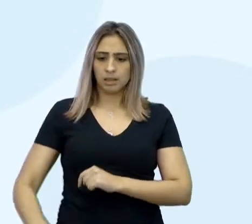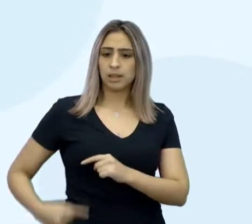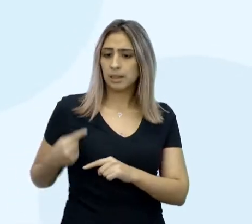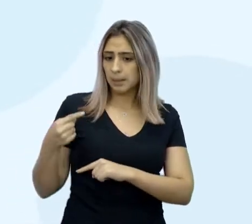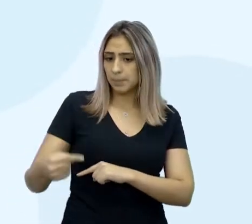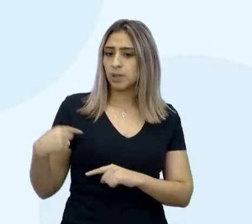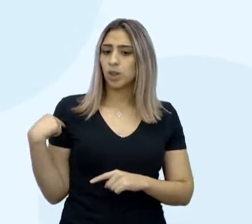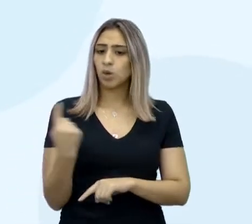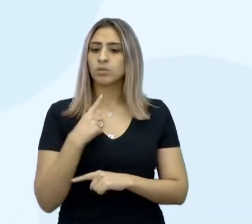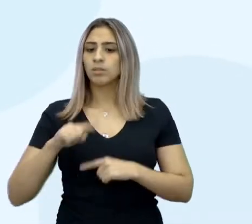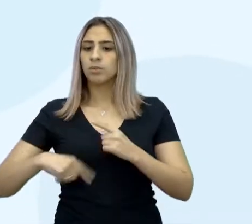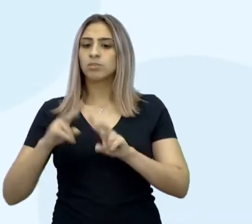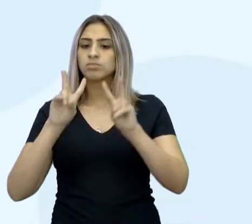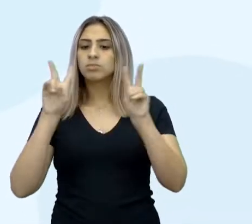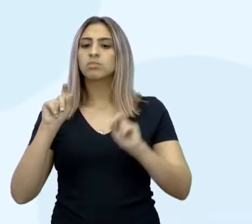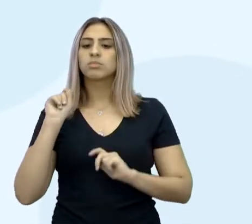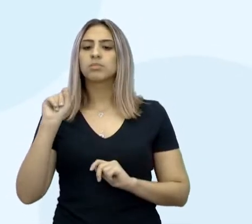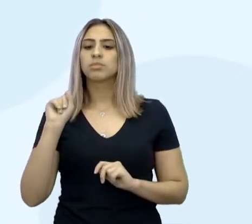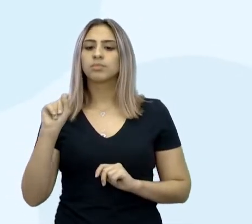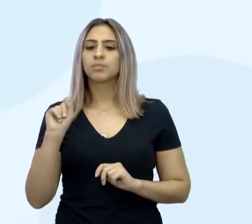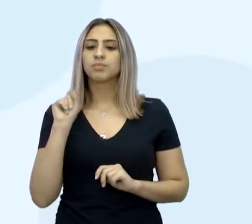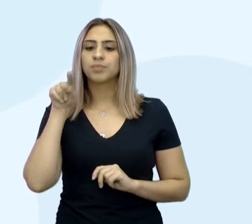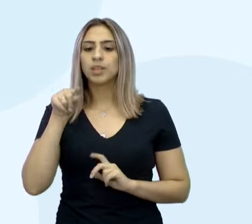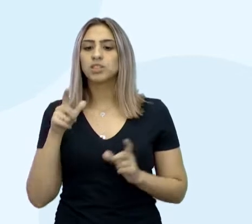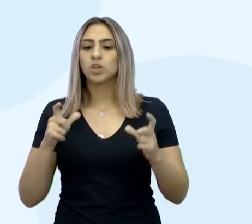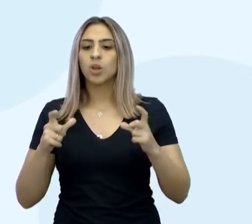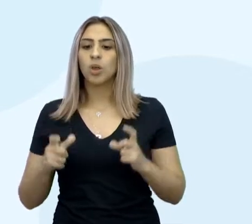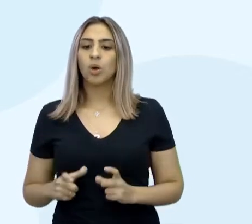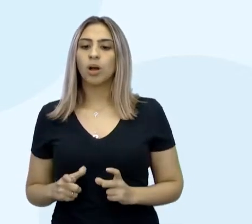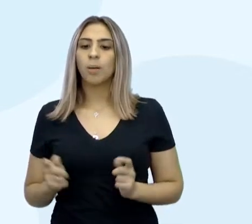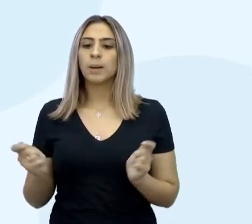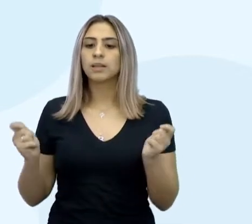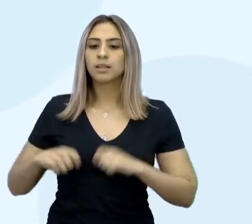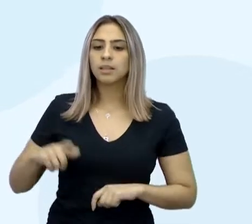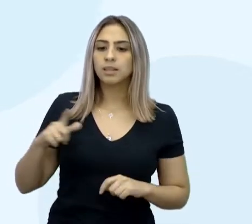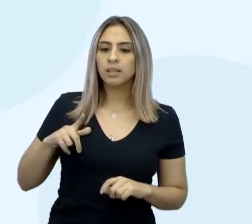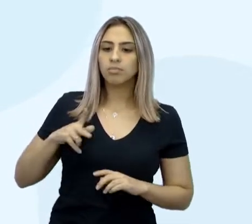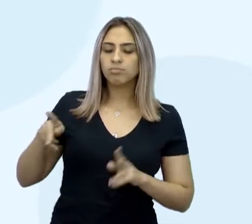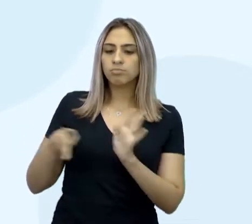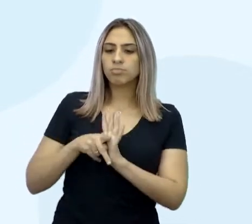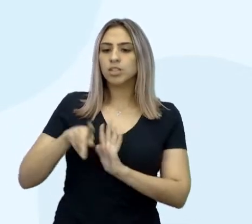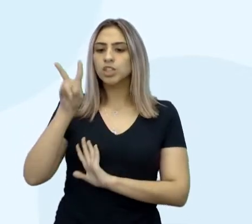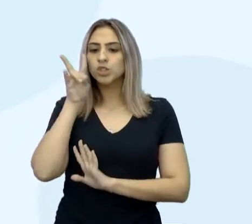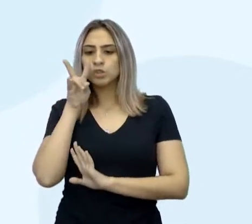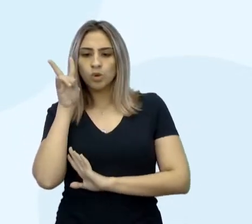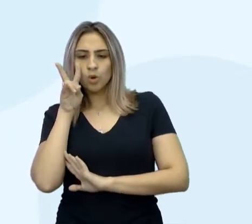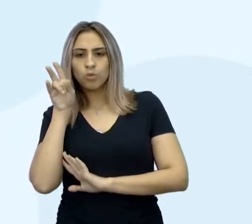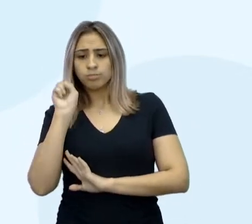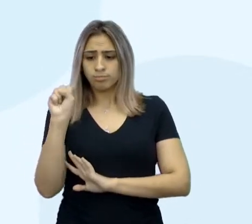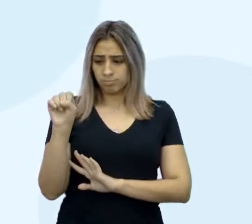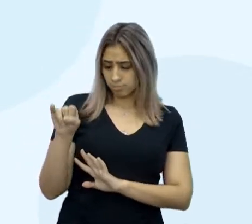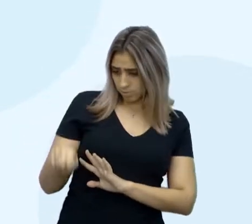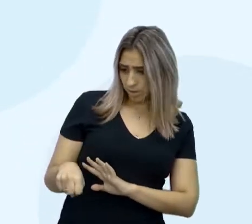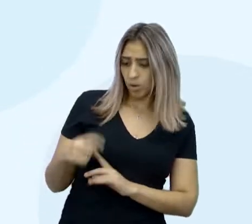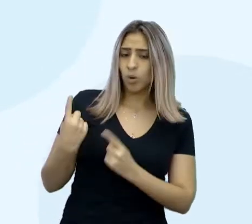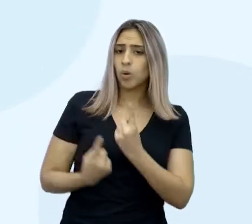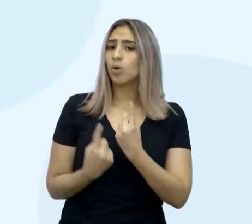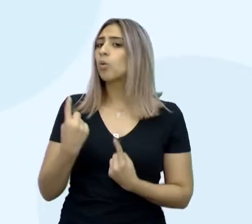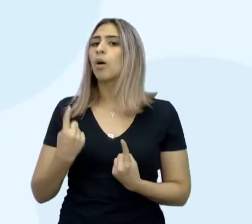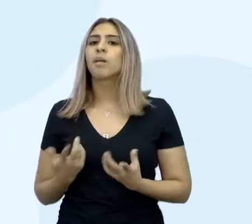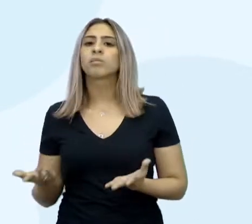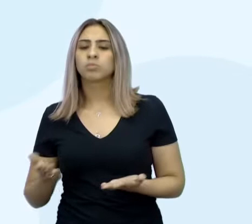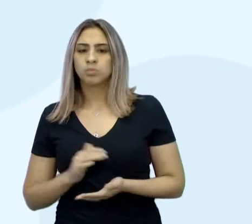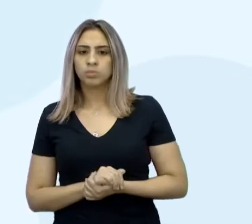a nossa próxima questão, que é, essa região possui patrimônios históricos? Se sim, quais são os patrimônios